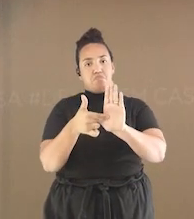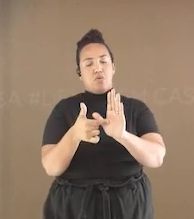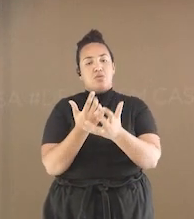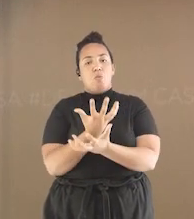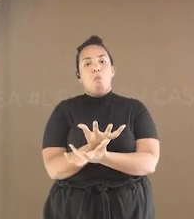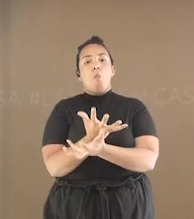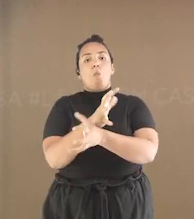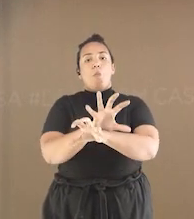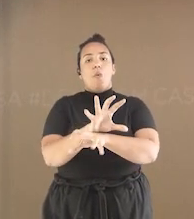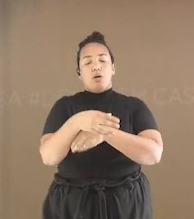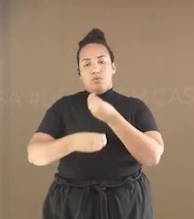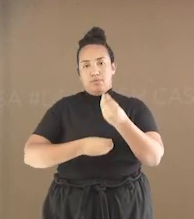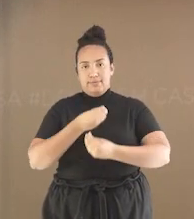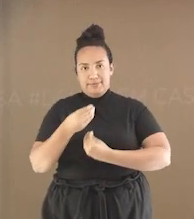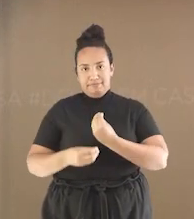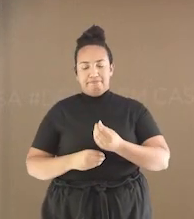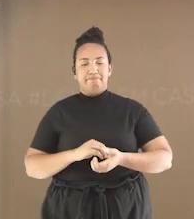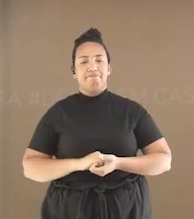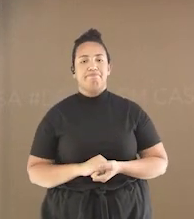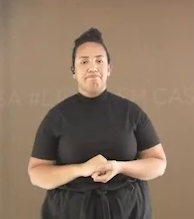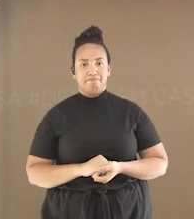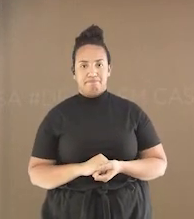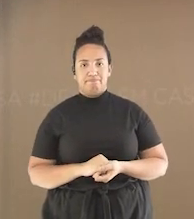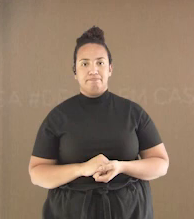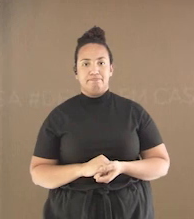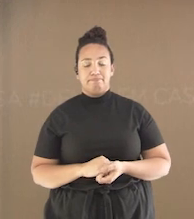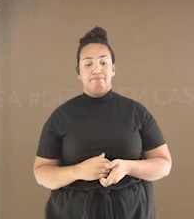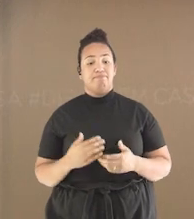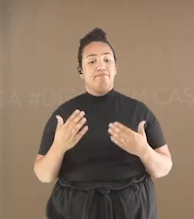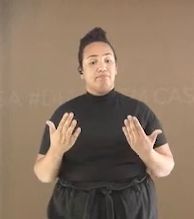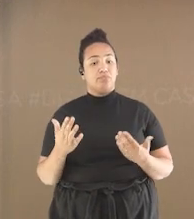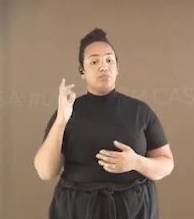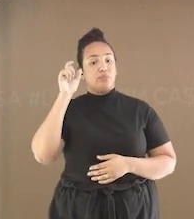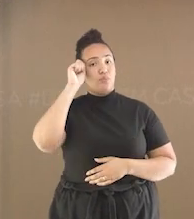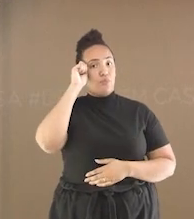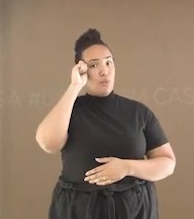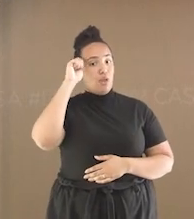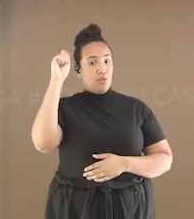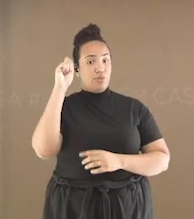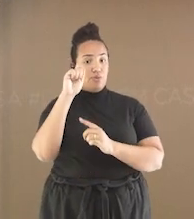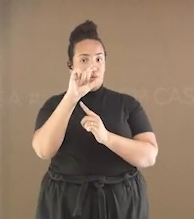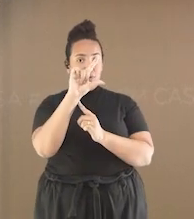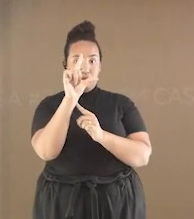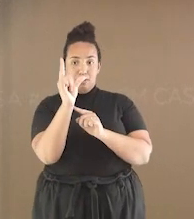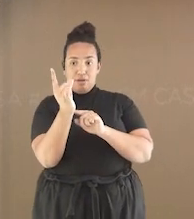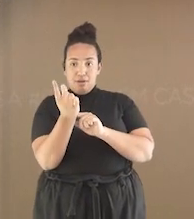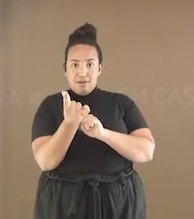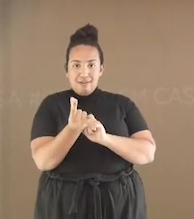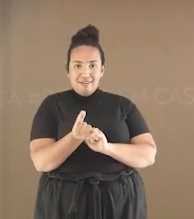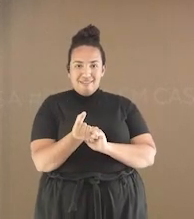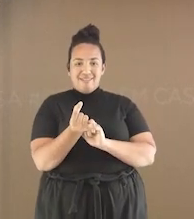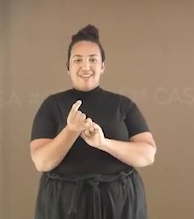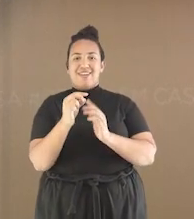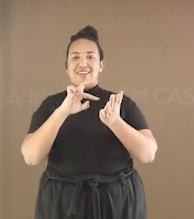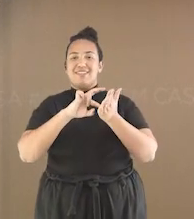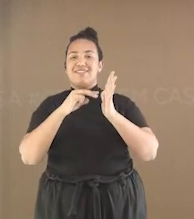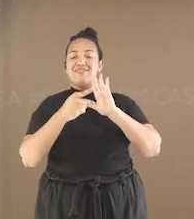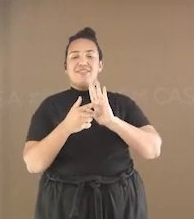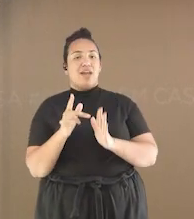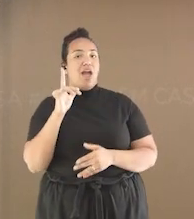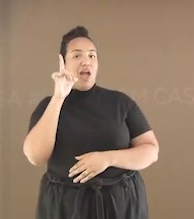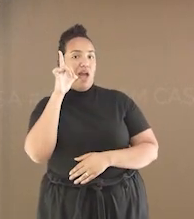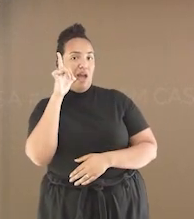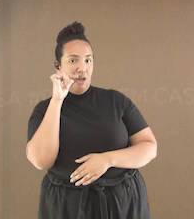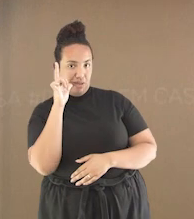um pouco do local do sertão. O escritor desenha a gota para representar